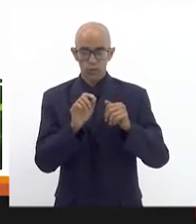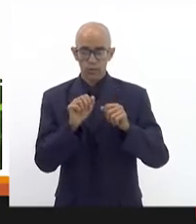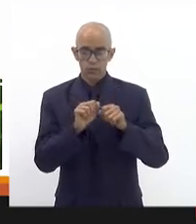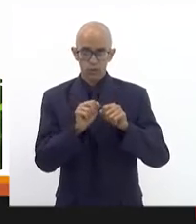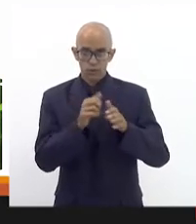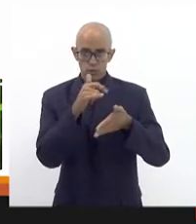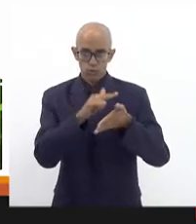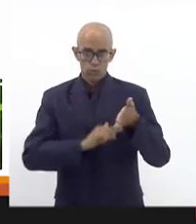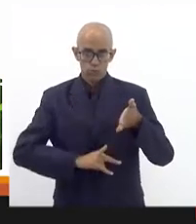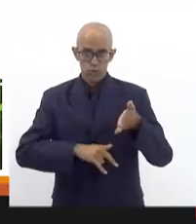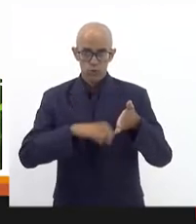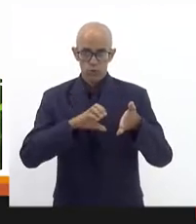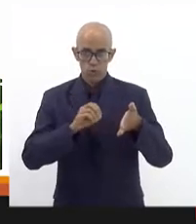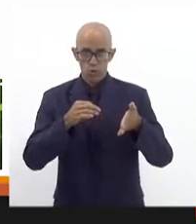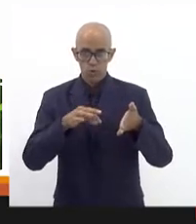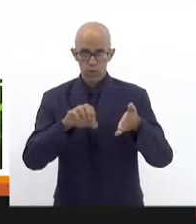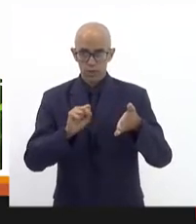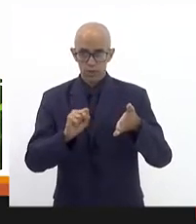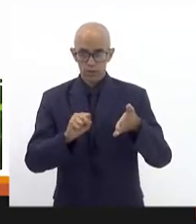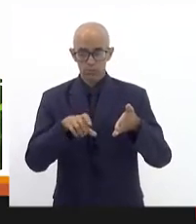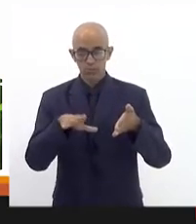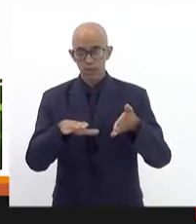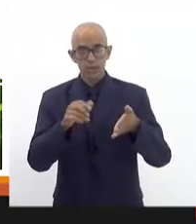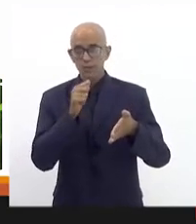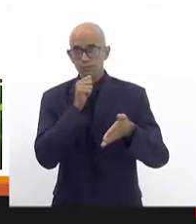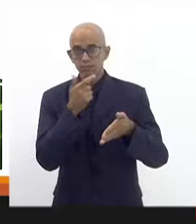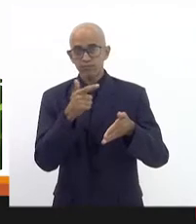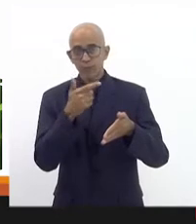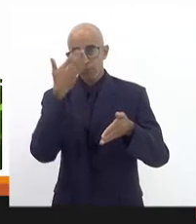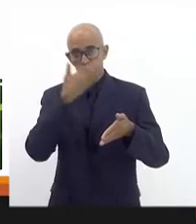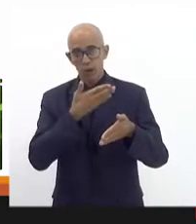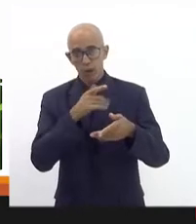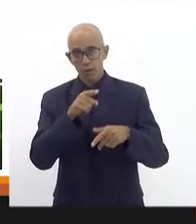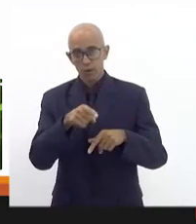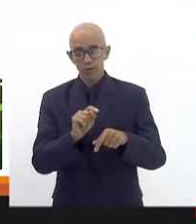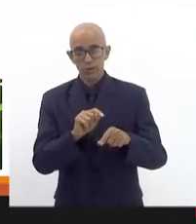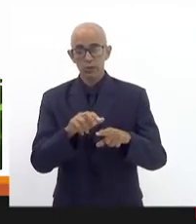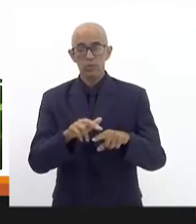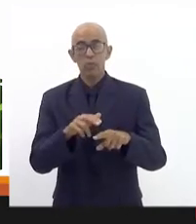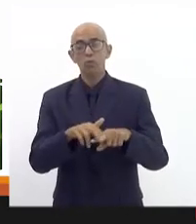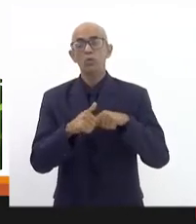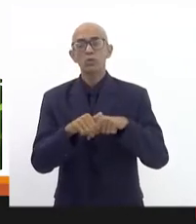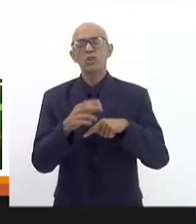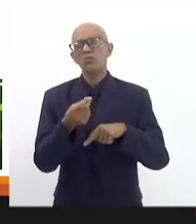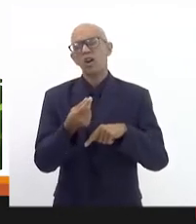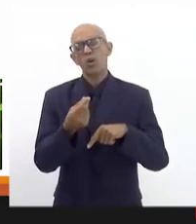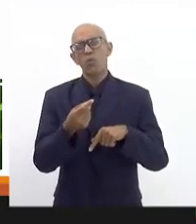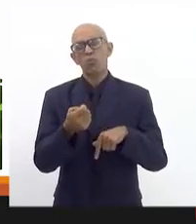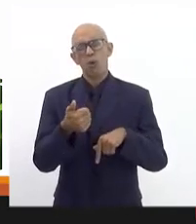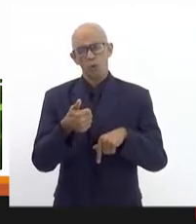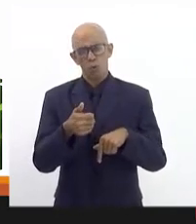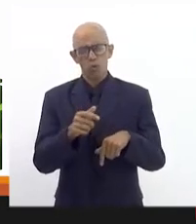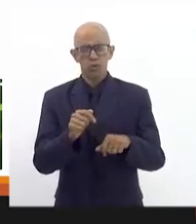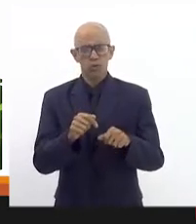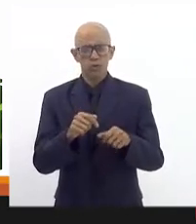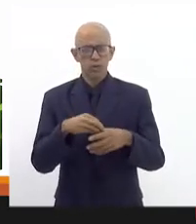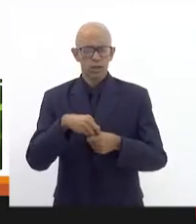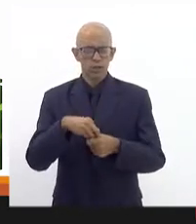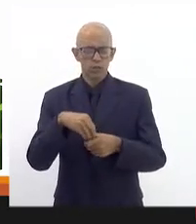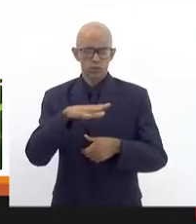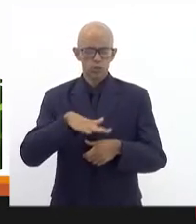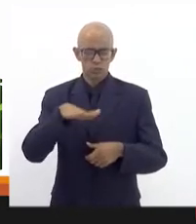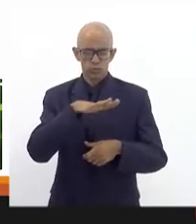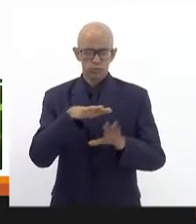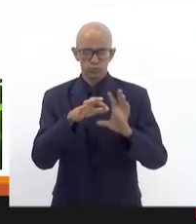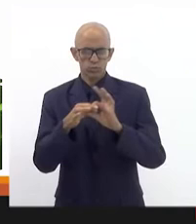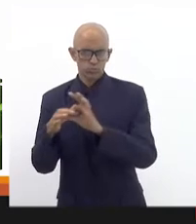não foram todos gastos, então eles voltam para o FATEC e por isso ele é um valor muito pequeno dentro do que é o total